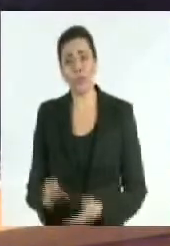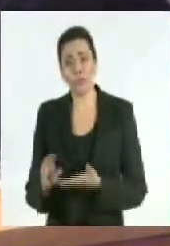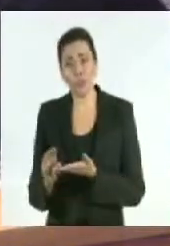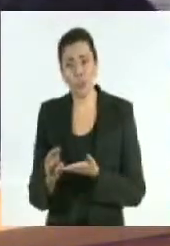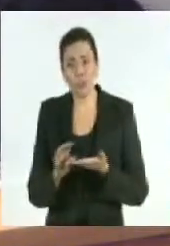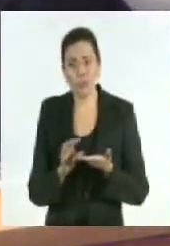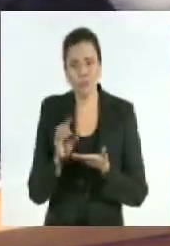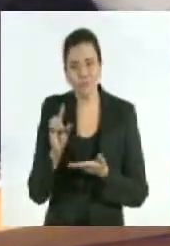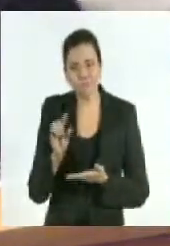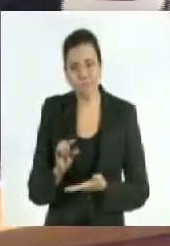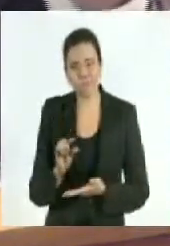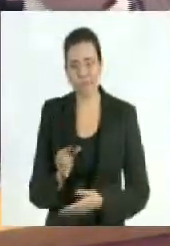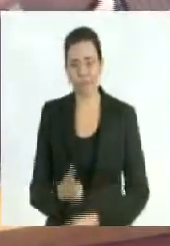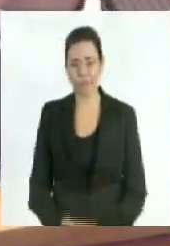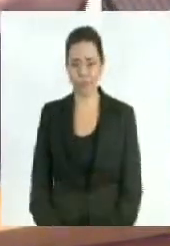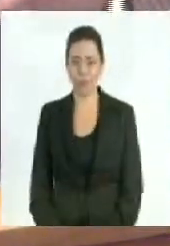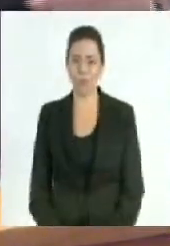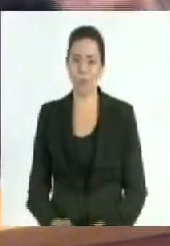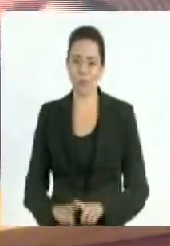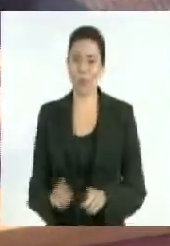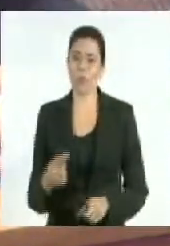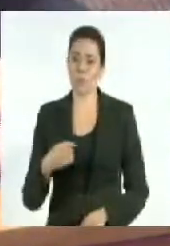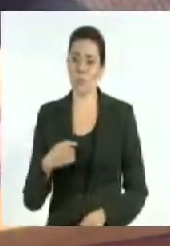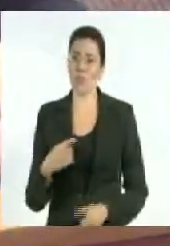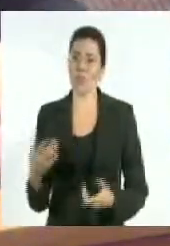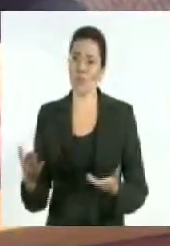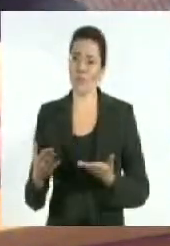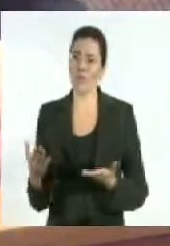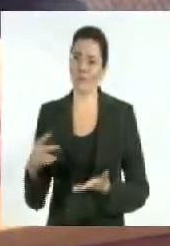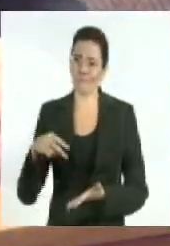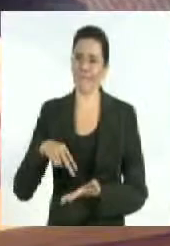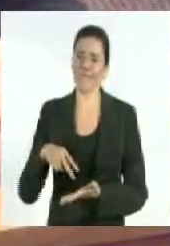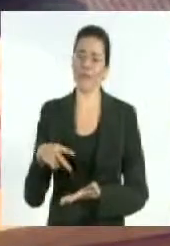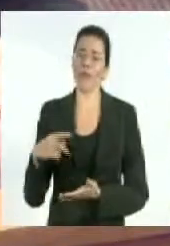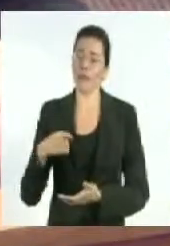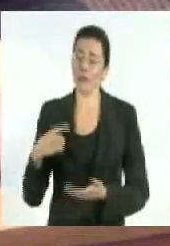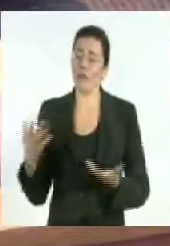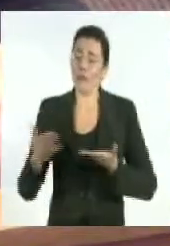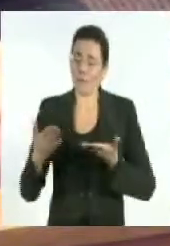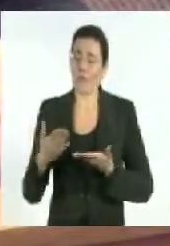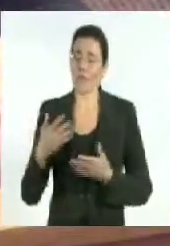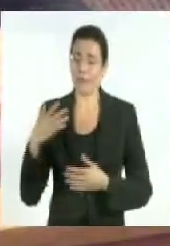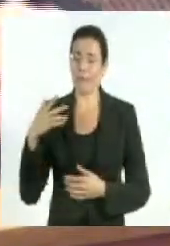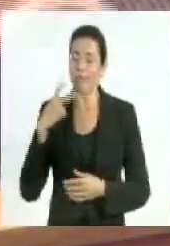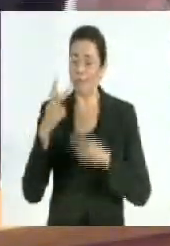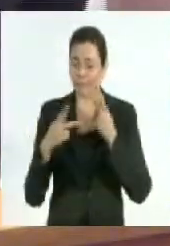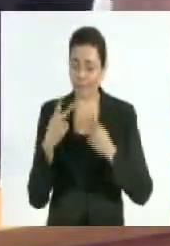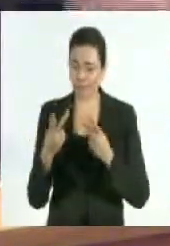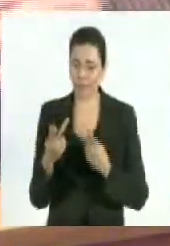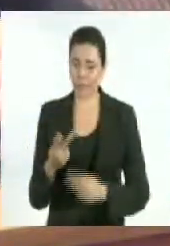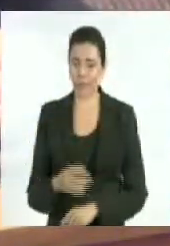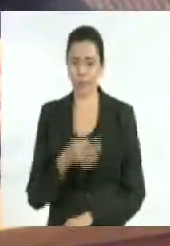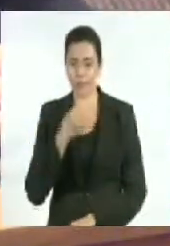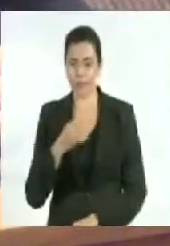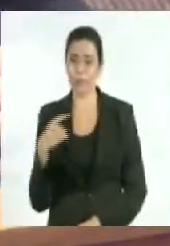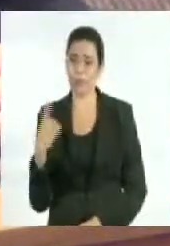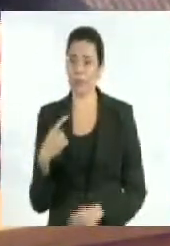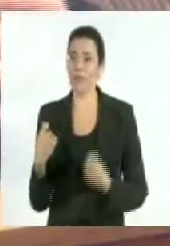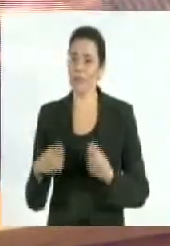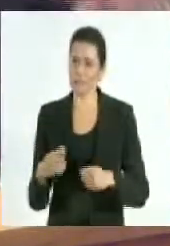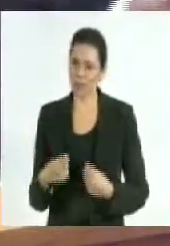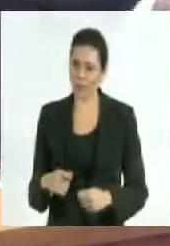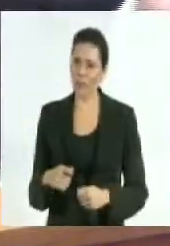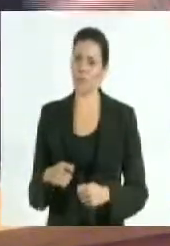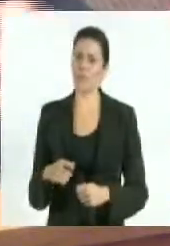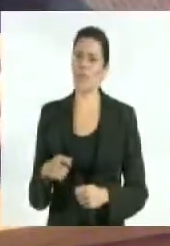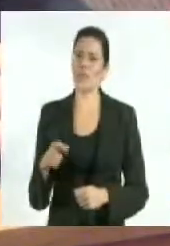até porque estão me cobrando, e eu, conversando com Vossa Excelência, nós temos ainda que tratar de um assunto, até com audiência pública, né, para tratar do